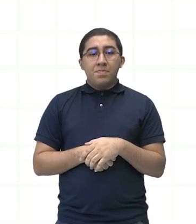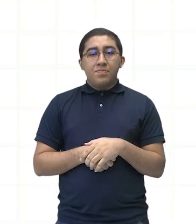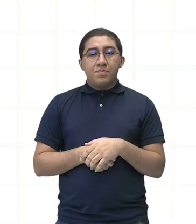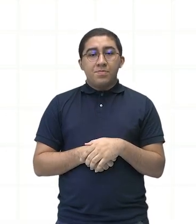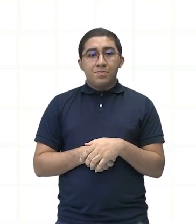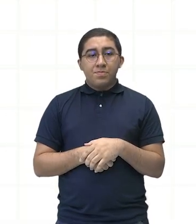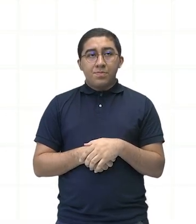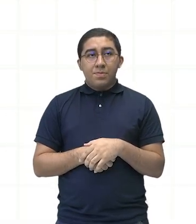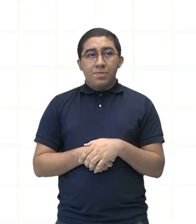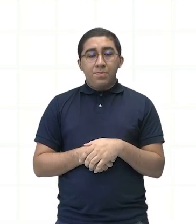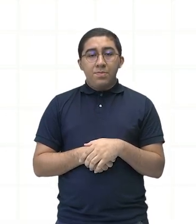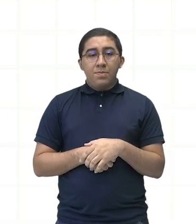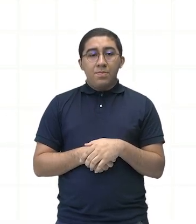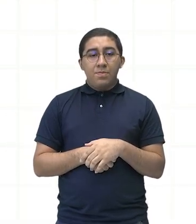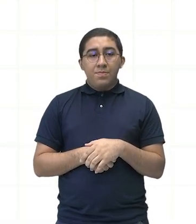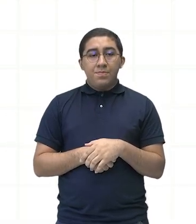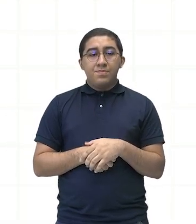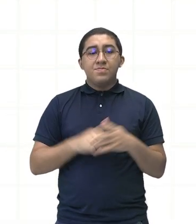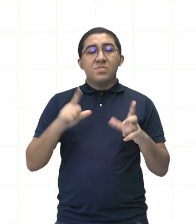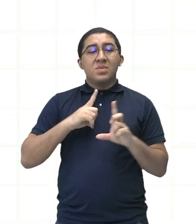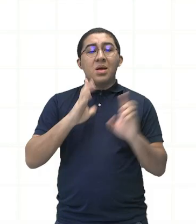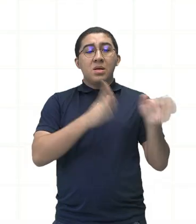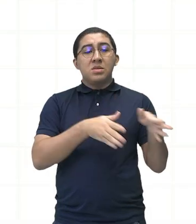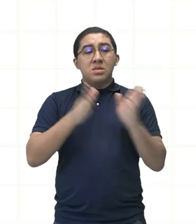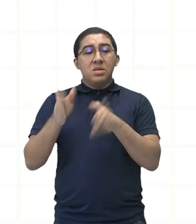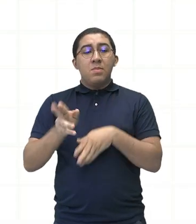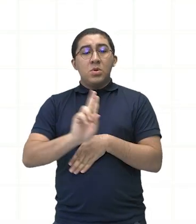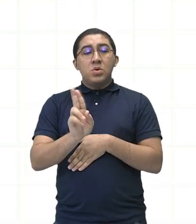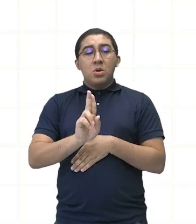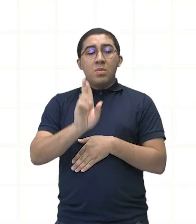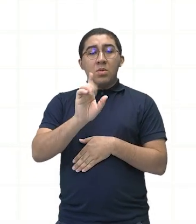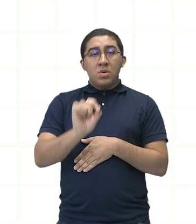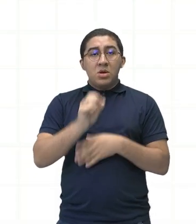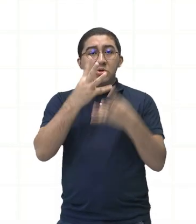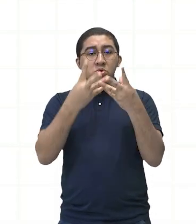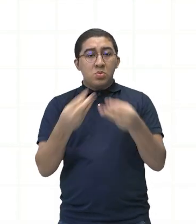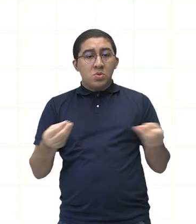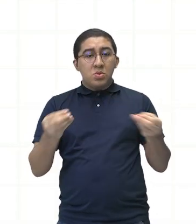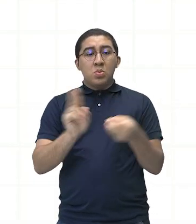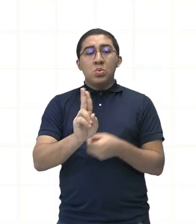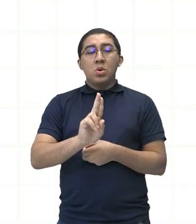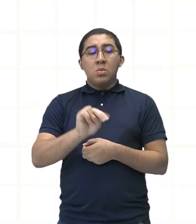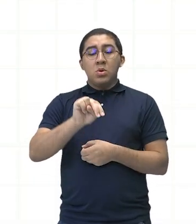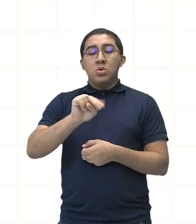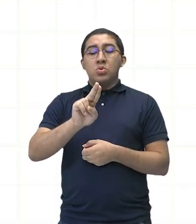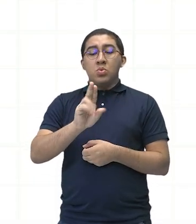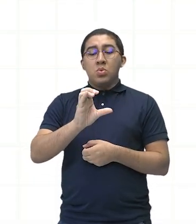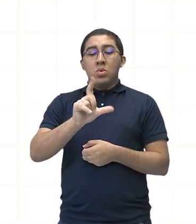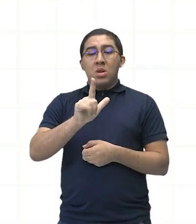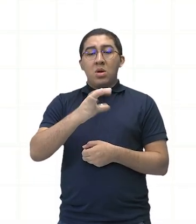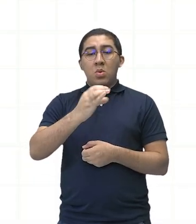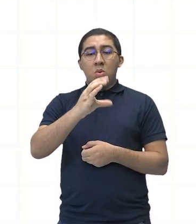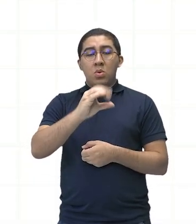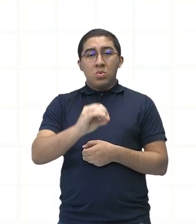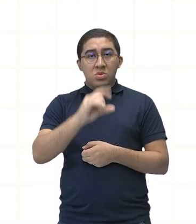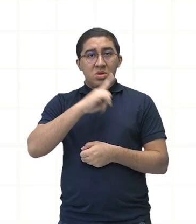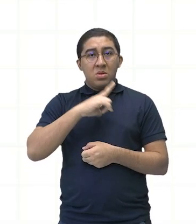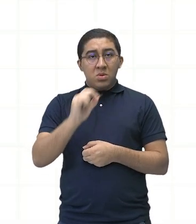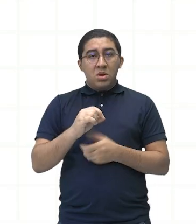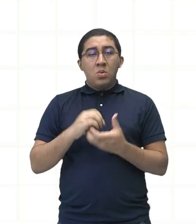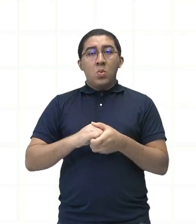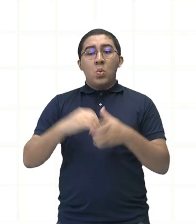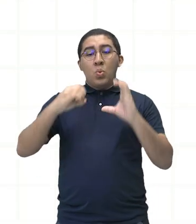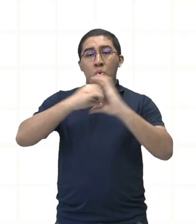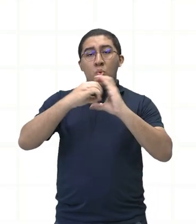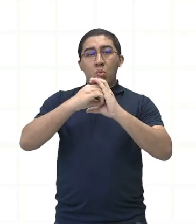vai ser seguido de uma etapa chamada de desaparecimento do nucleolo, ou seja, a membrana que envolve